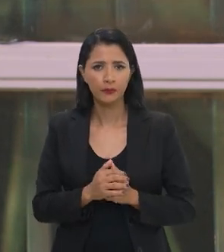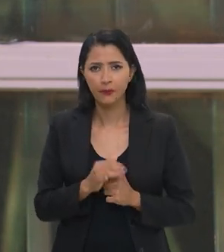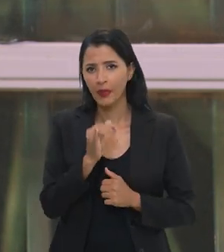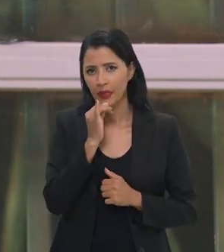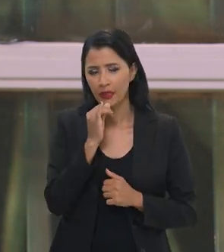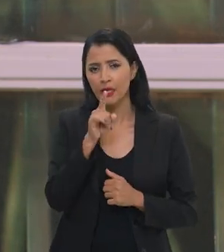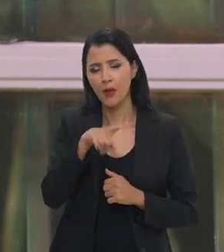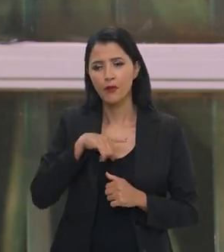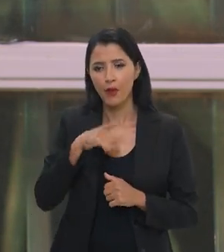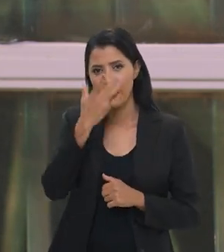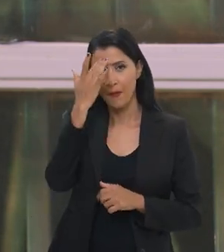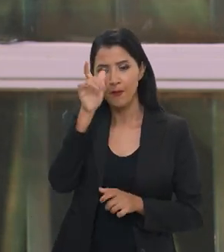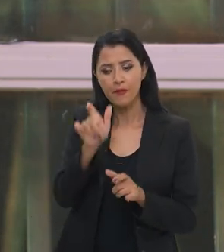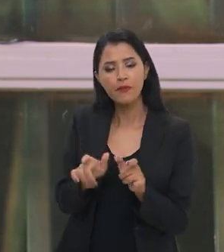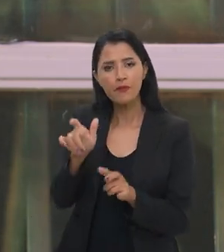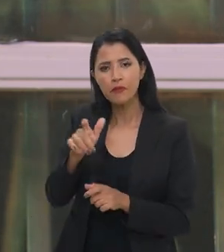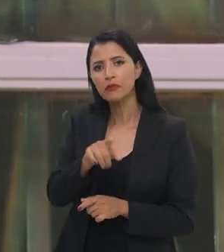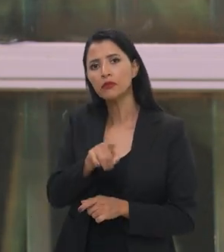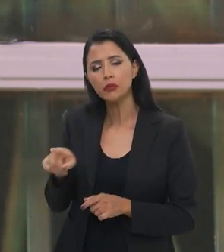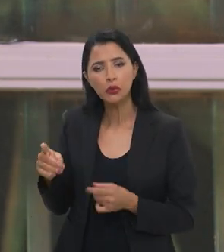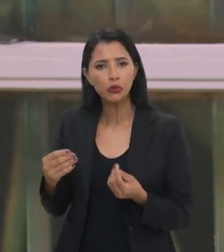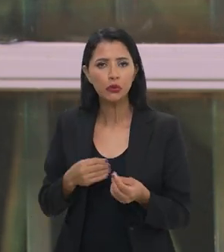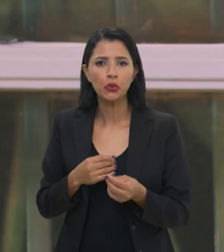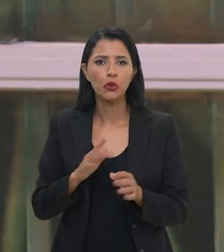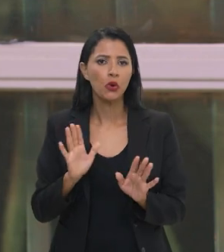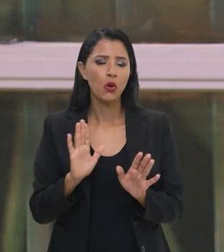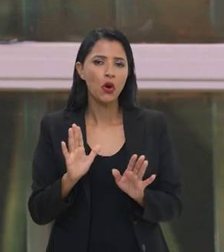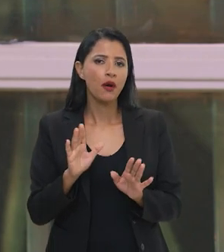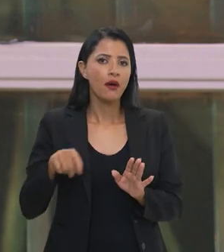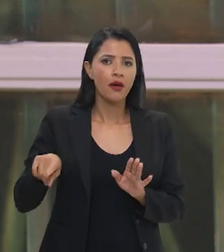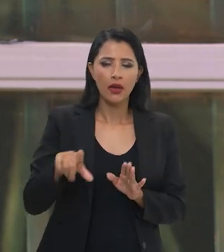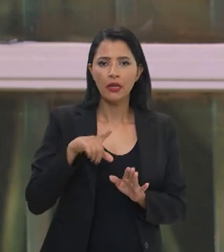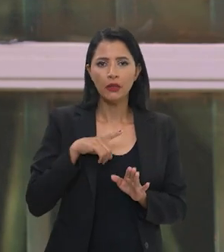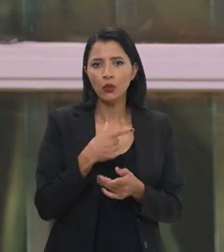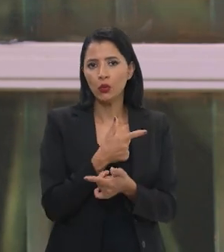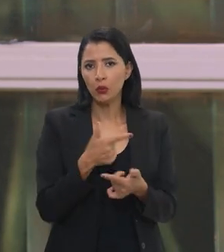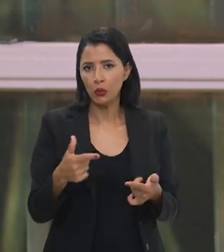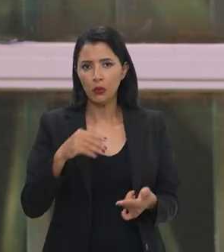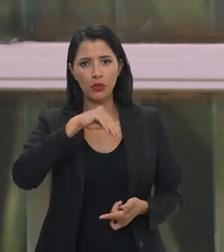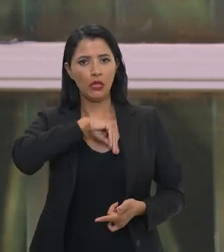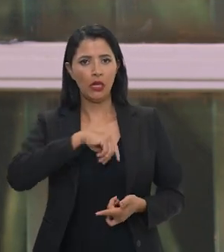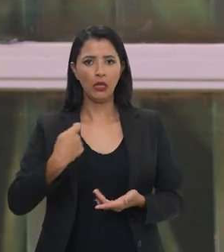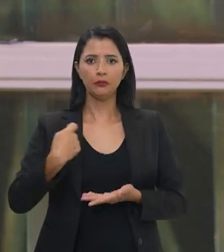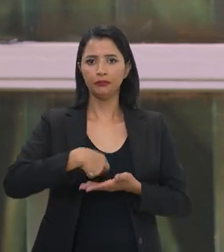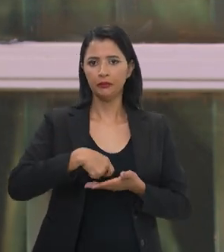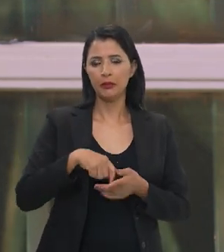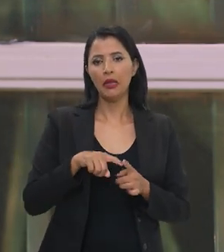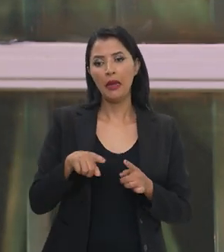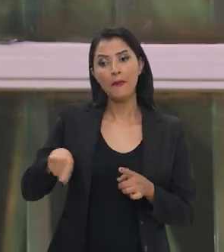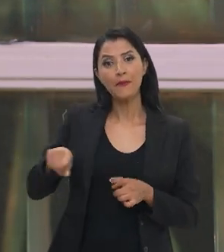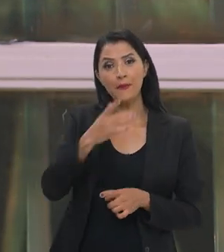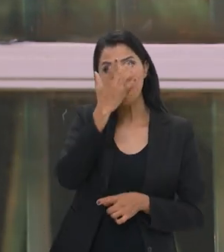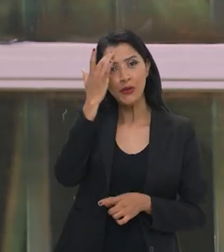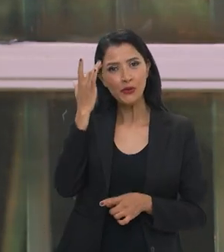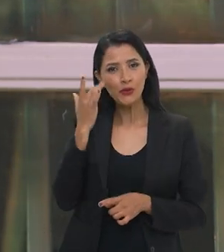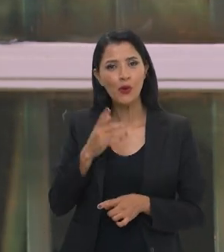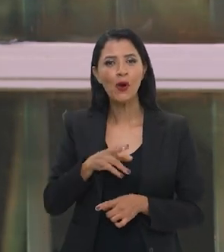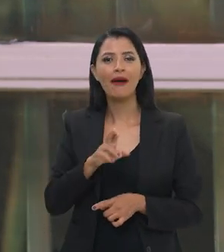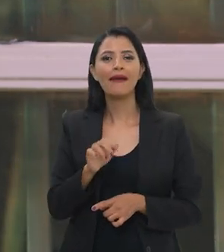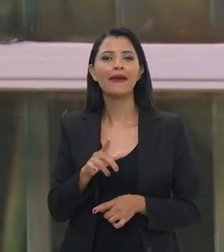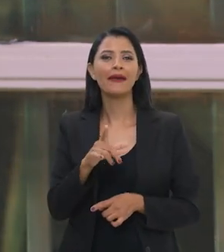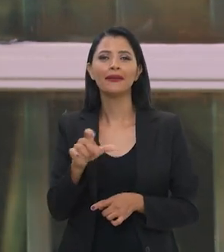é vamos dizer assim São pessoas que não apenas não tem renda São pessoas que